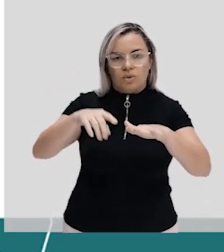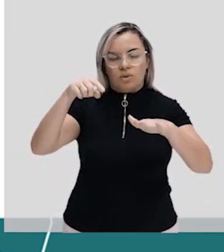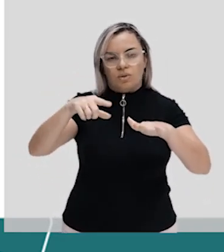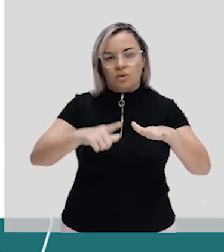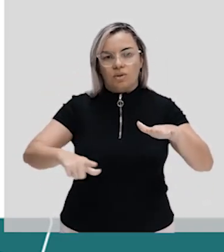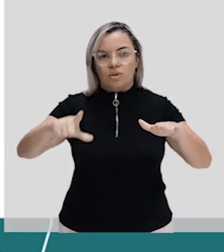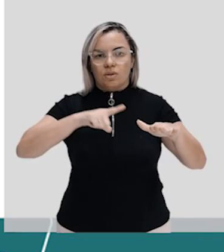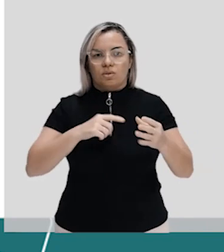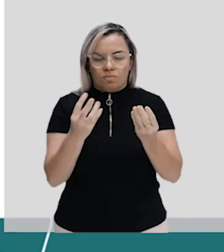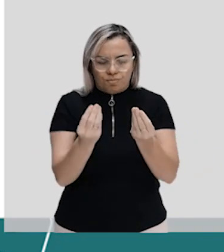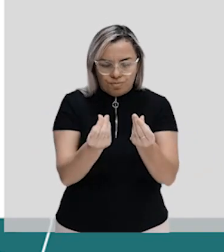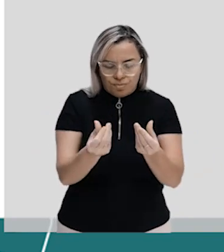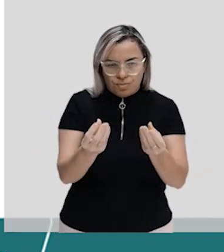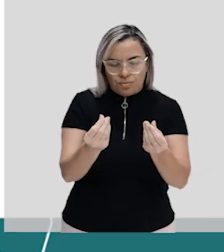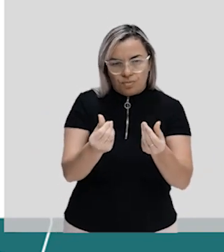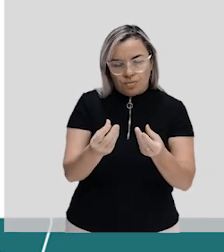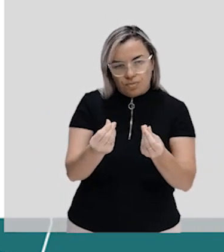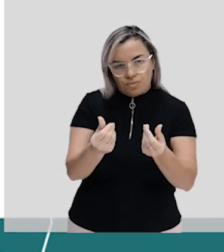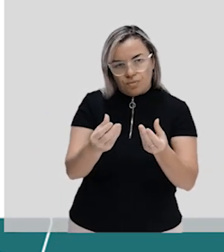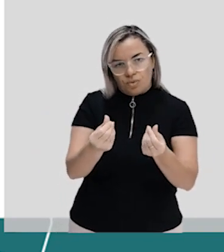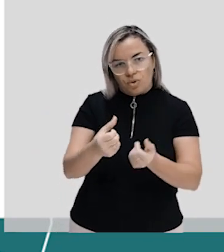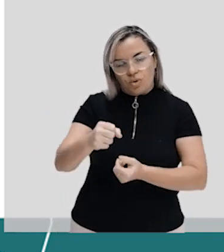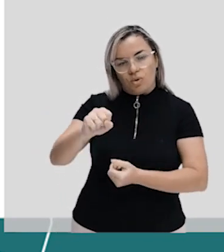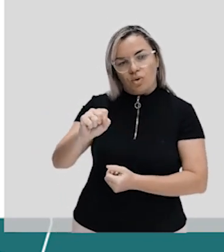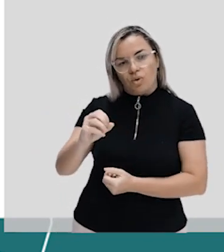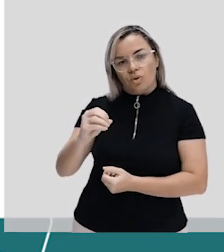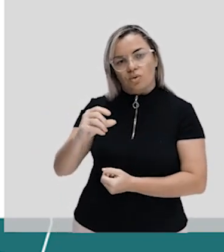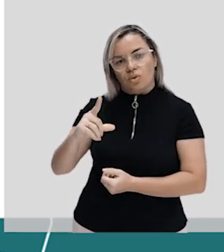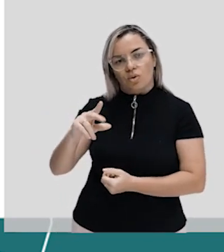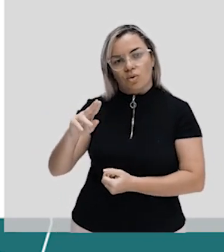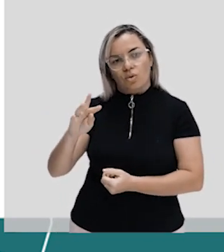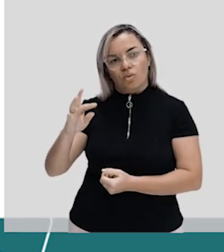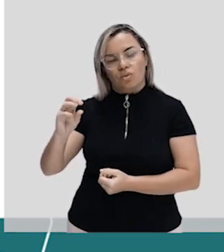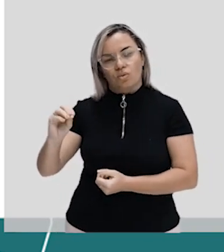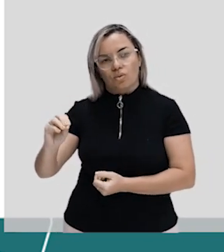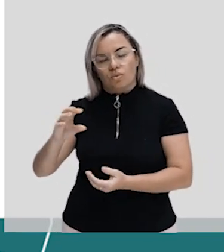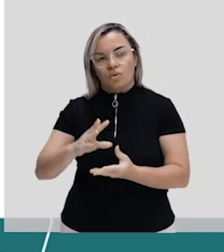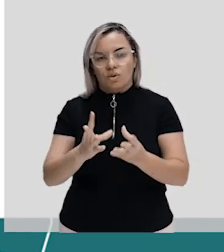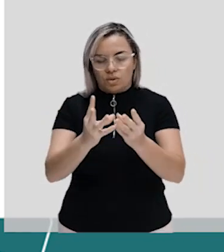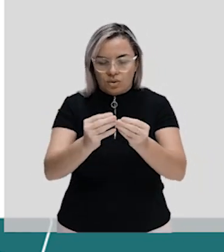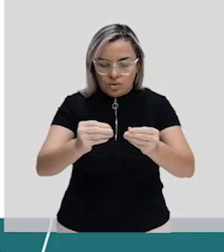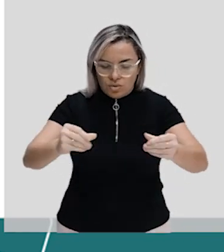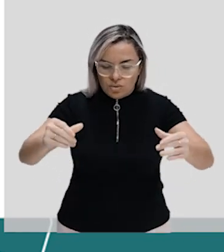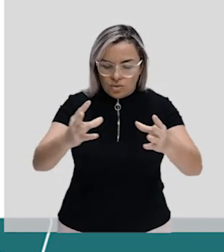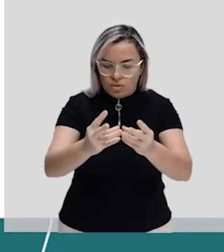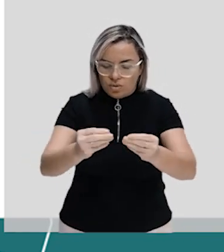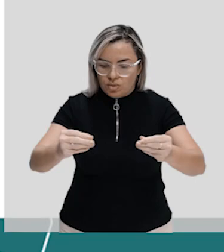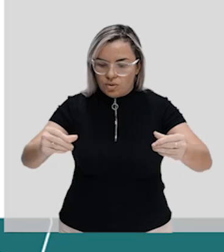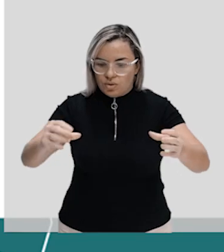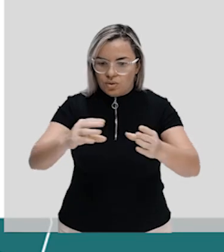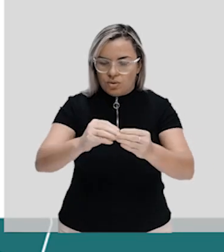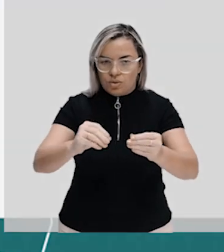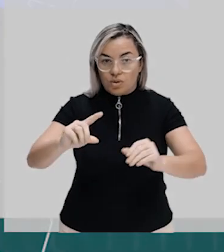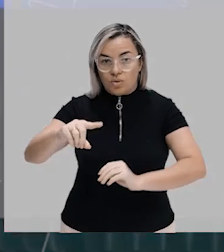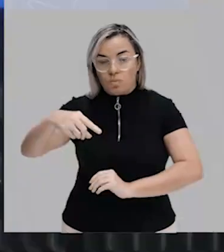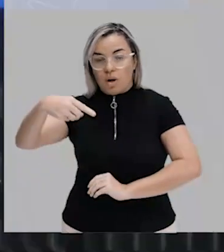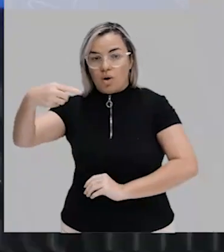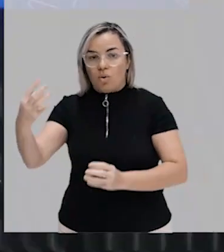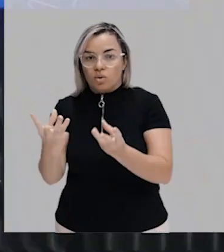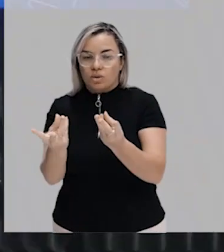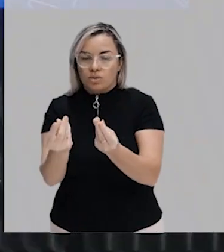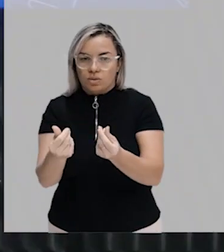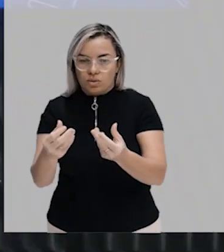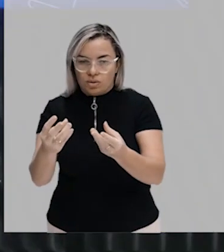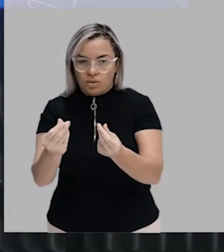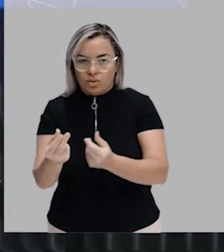ter uma substância que vamos chamar de soluto, ela vai se dissolver em uma outra substância, que